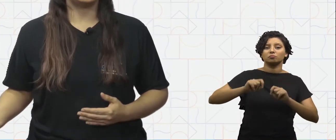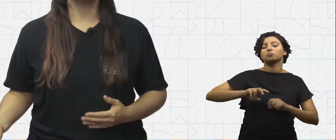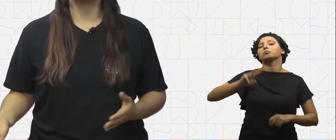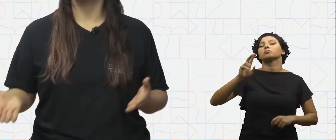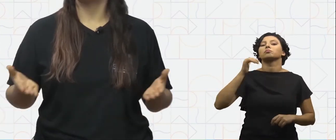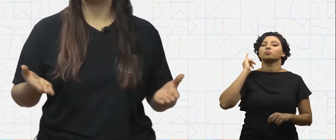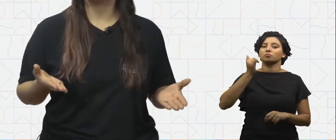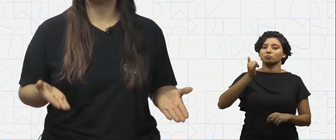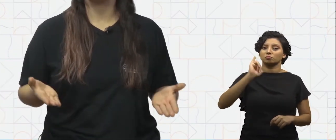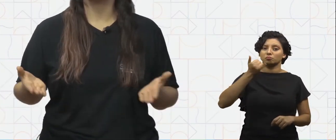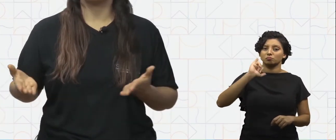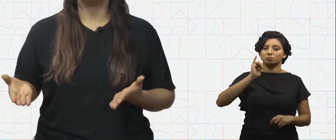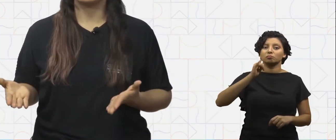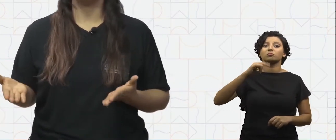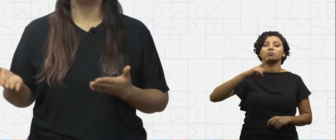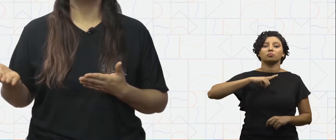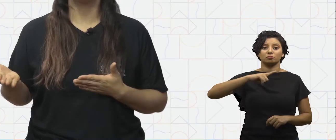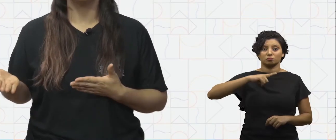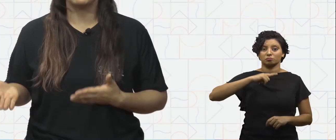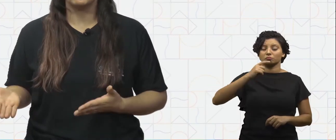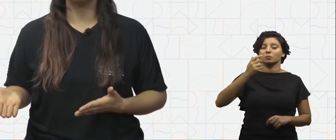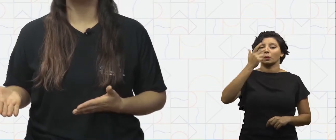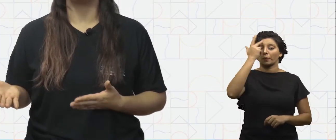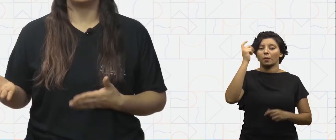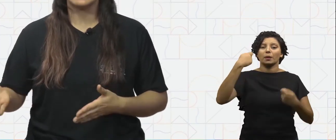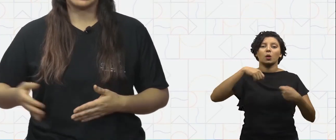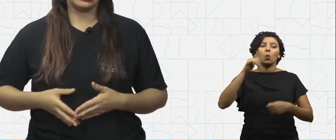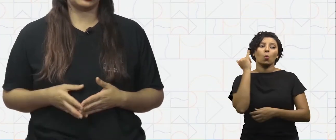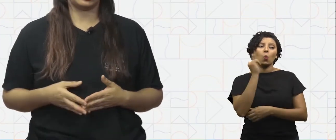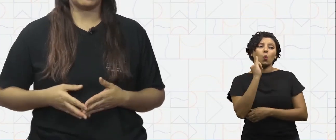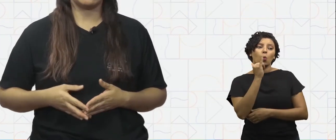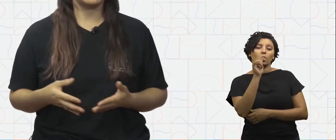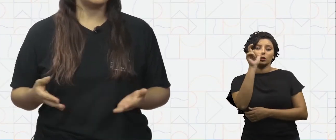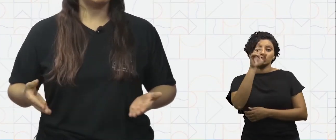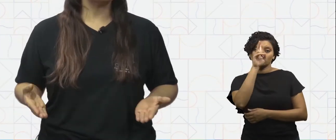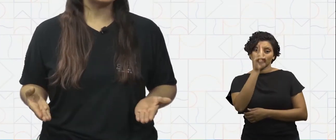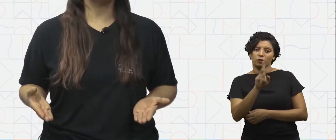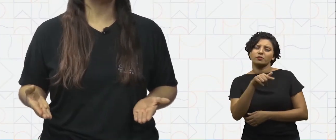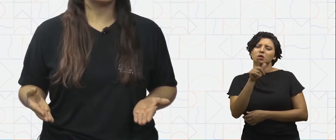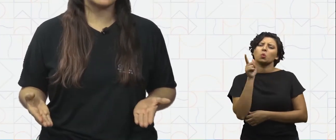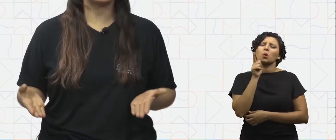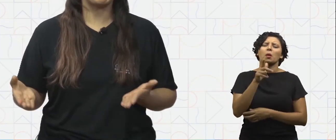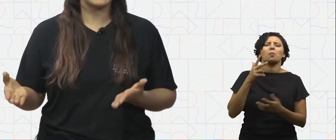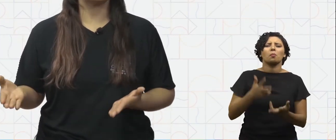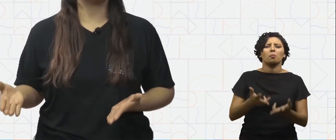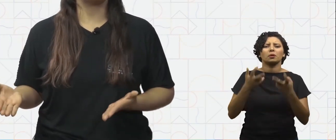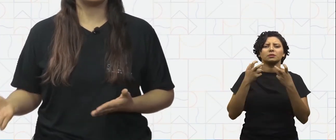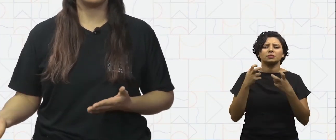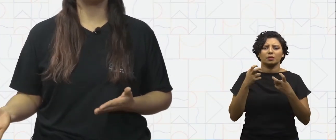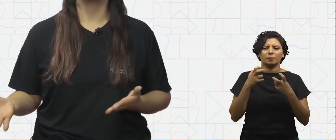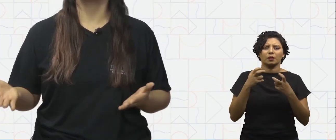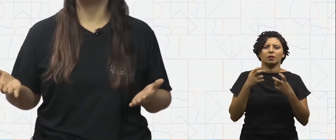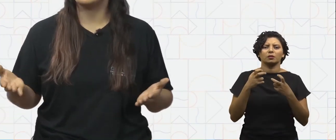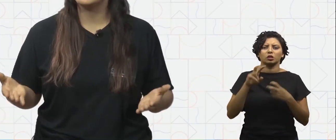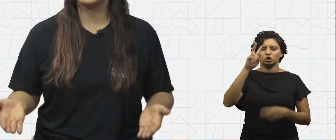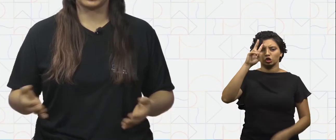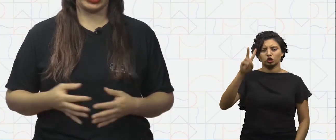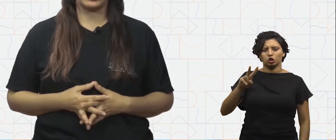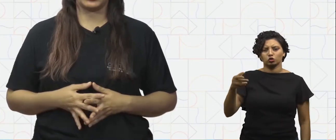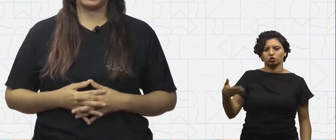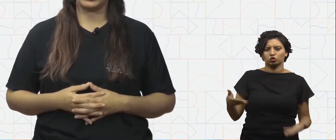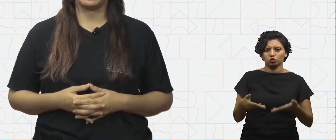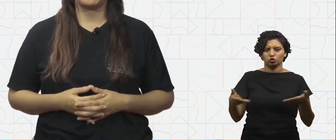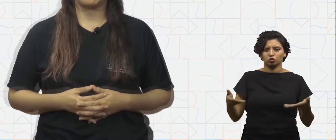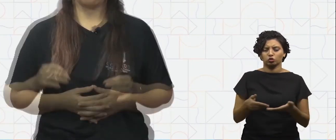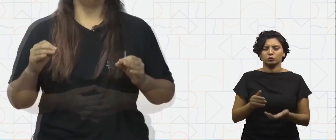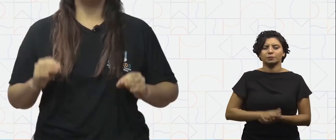toda narrativa existe alguém que conta aquela história. Você consegue perceber isso na história